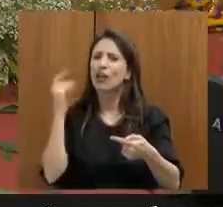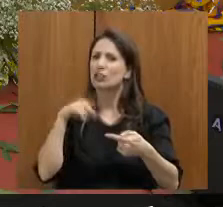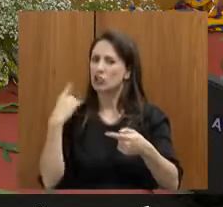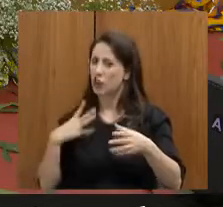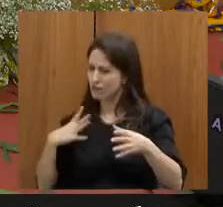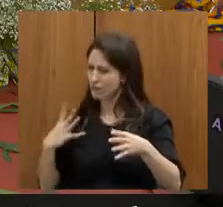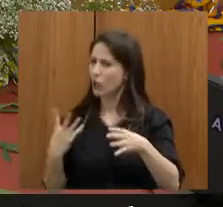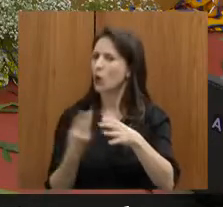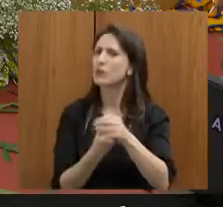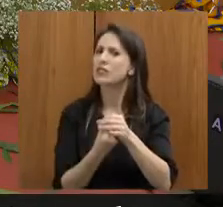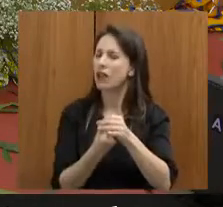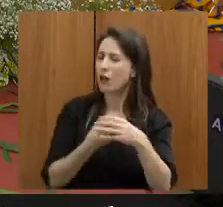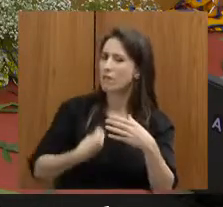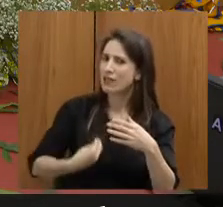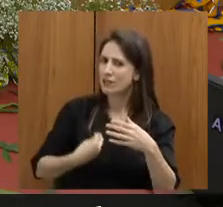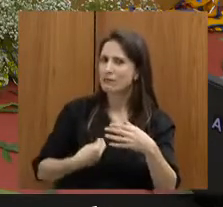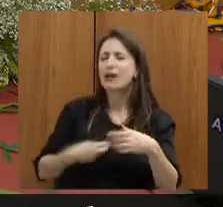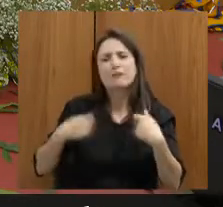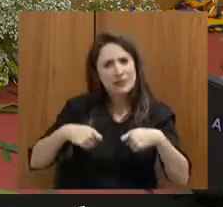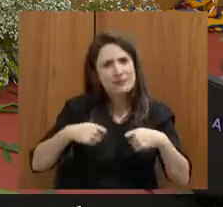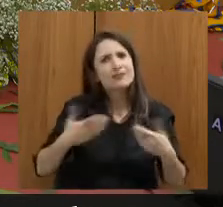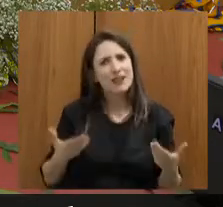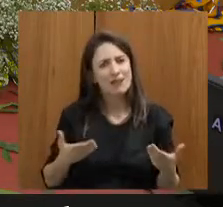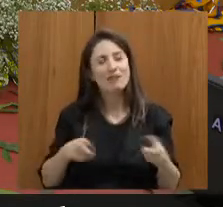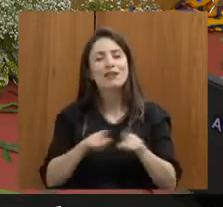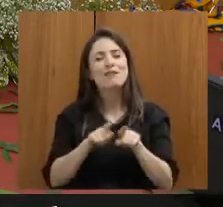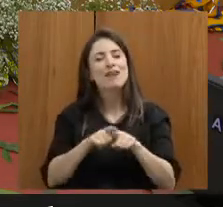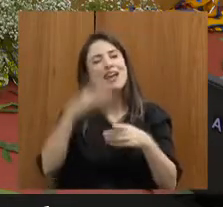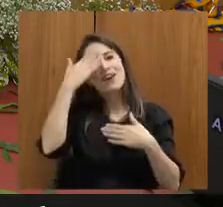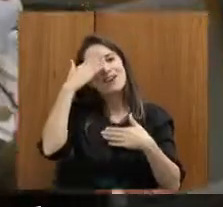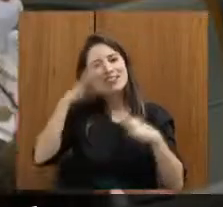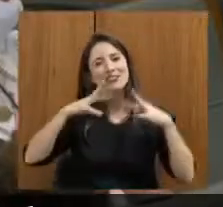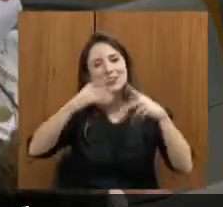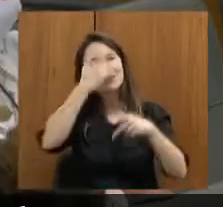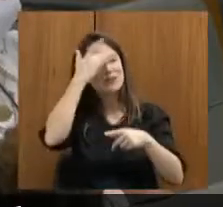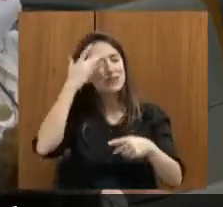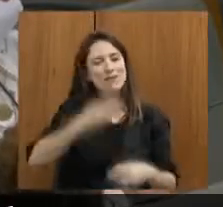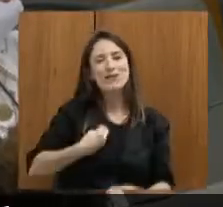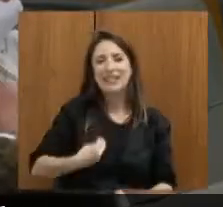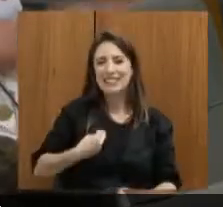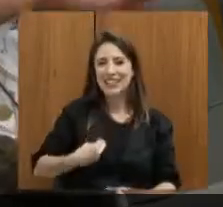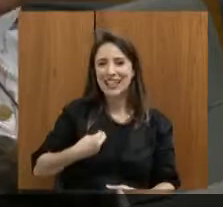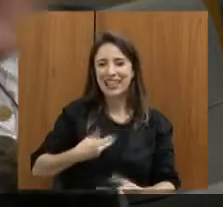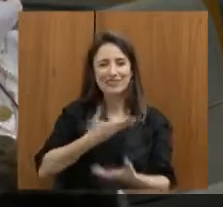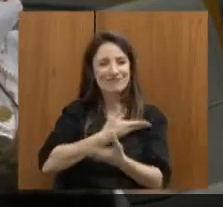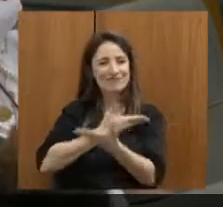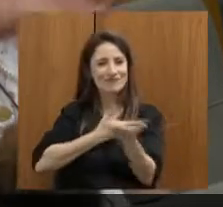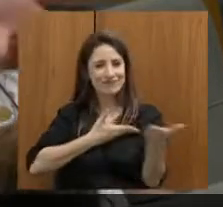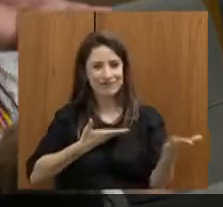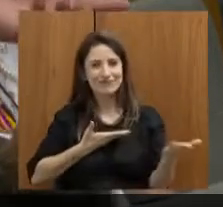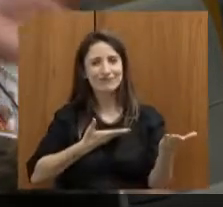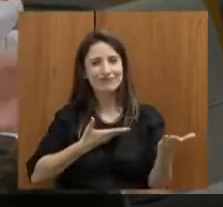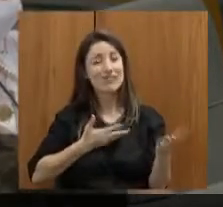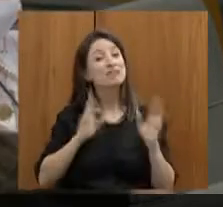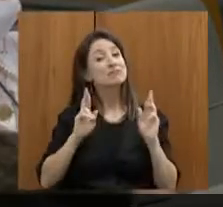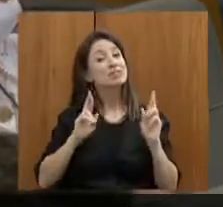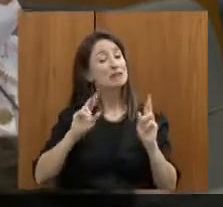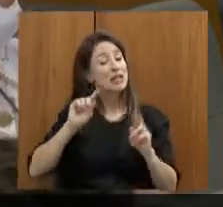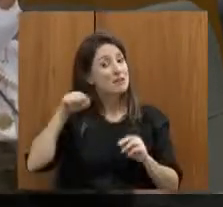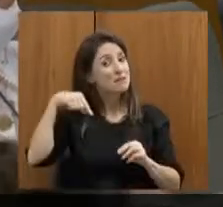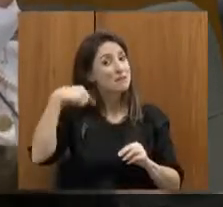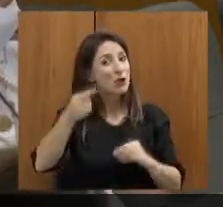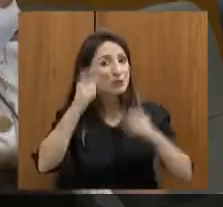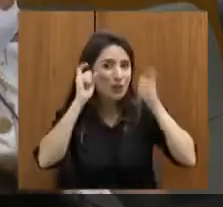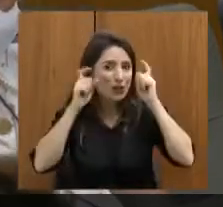disse agradecer todos os irmãos presentes e nas próximas reuniões possamos nos unir